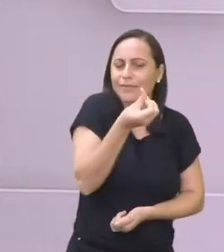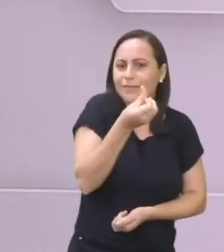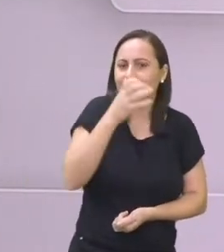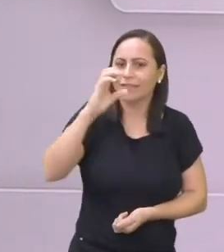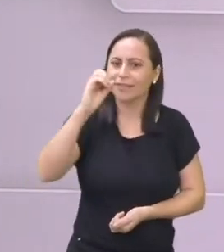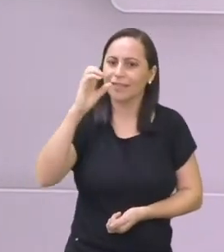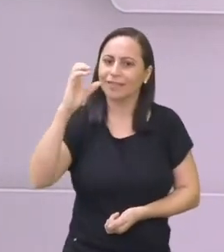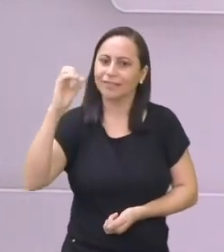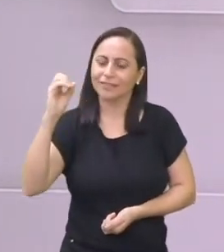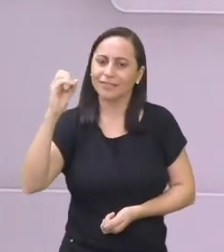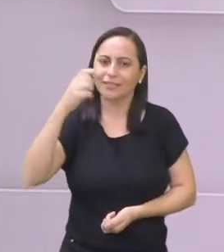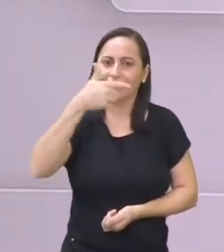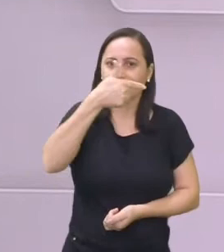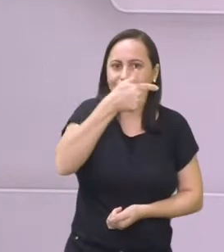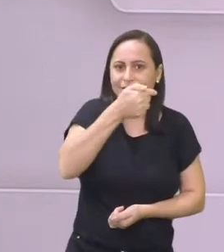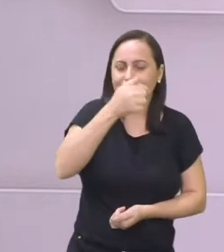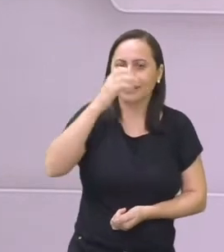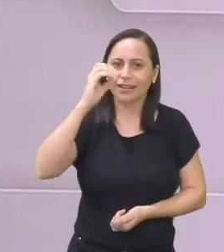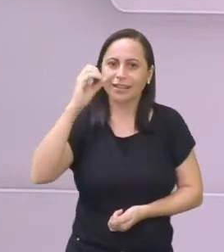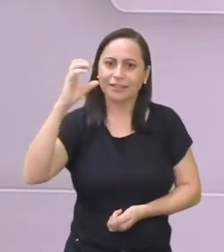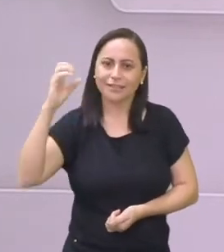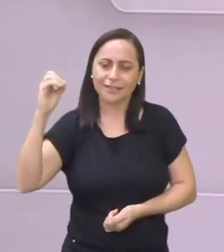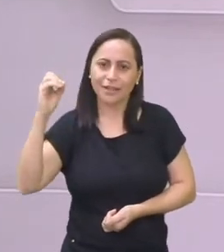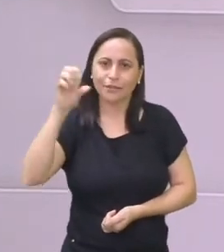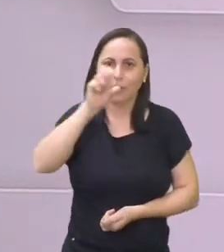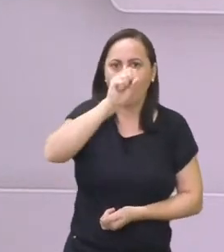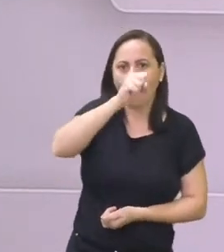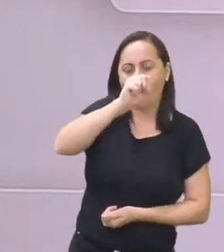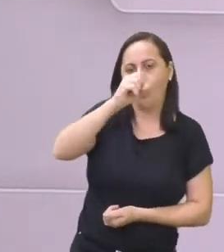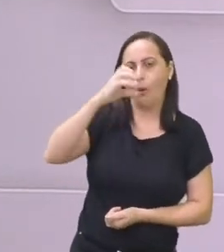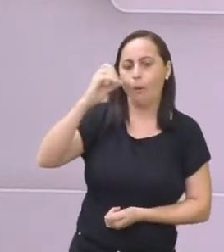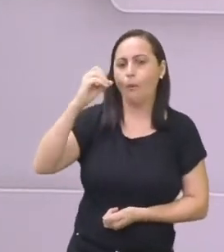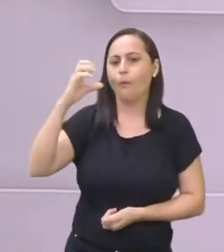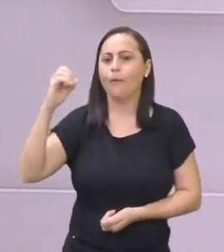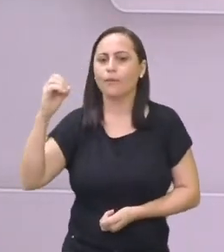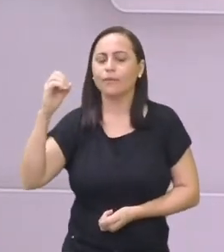600, 700, 800,